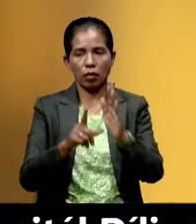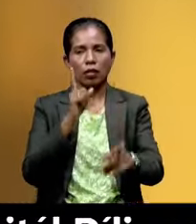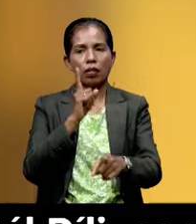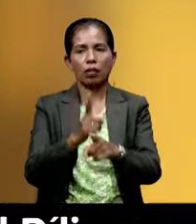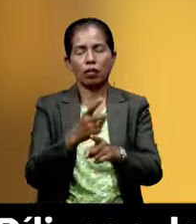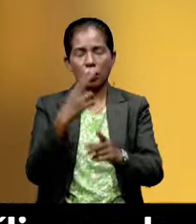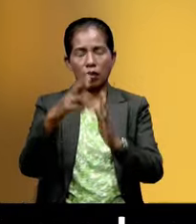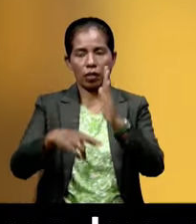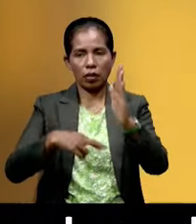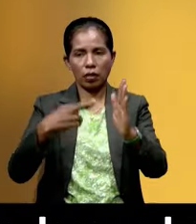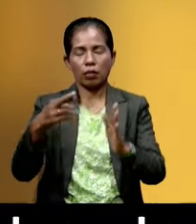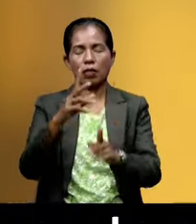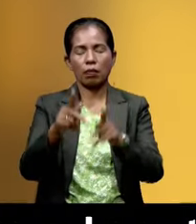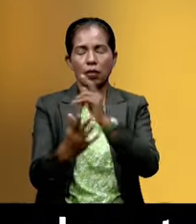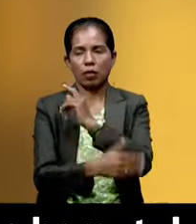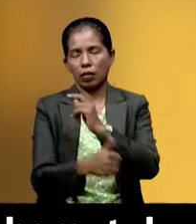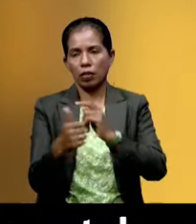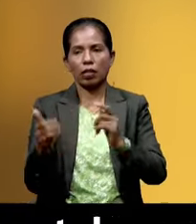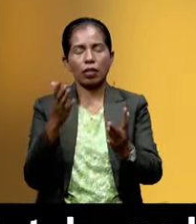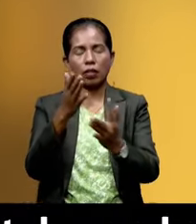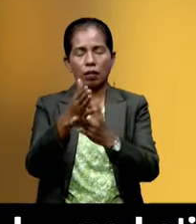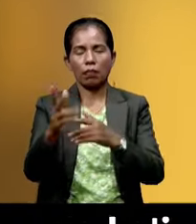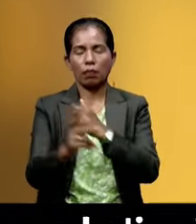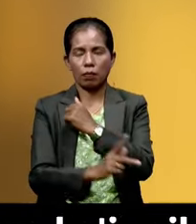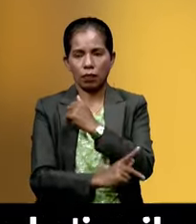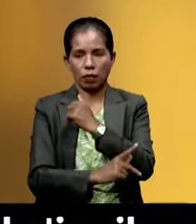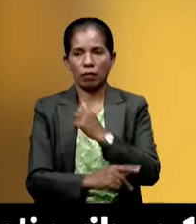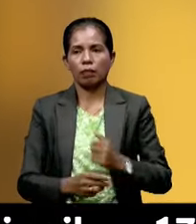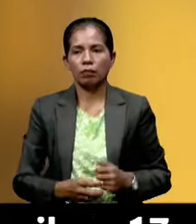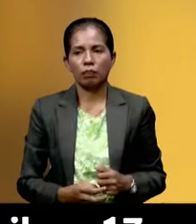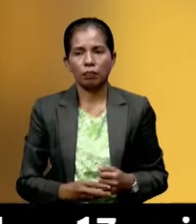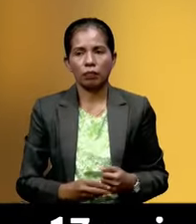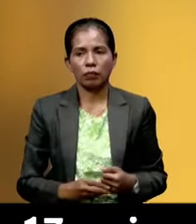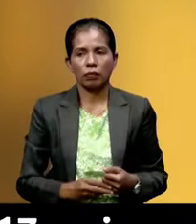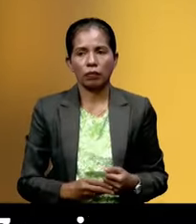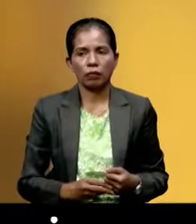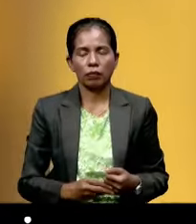de regulariza estrangeiro sira ne betama Portugal. Adere Tsimenez, Ziemen.